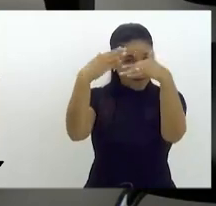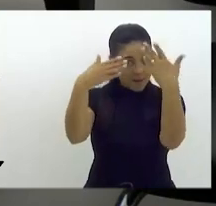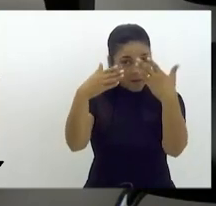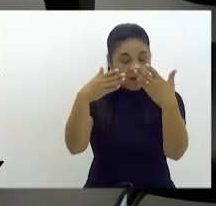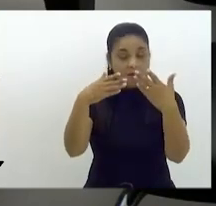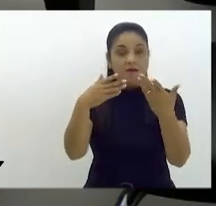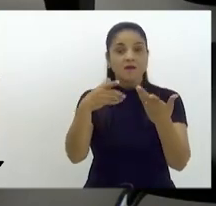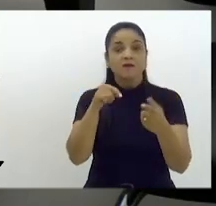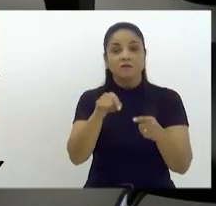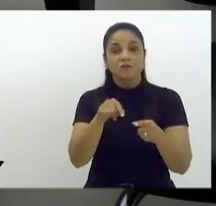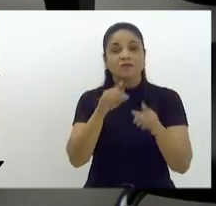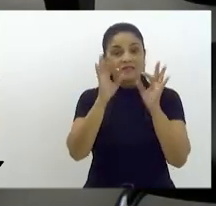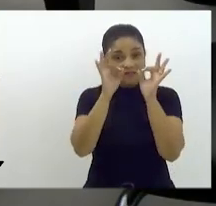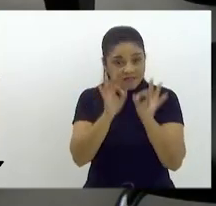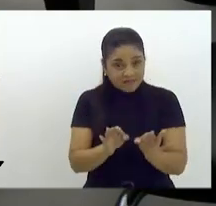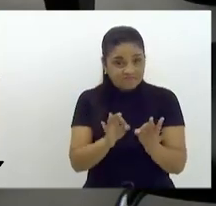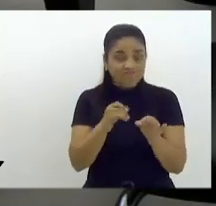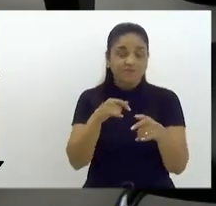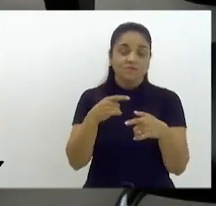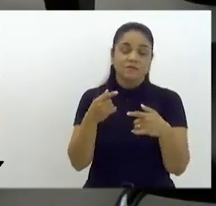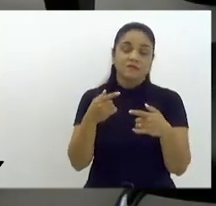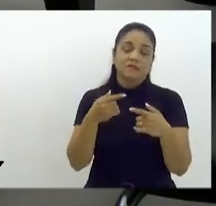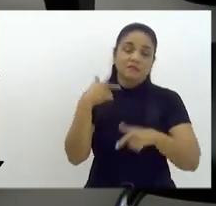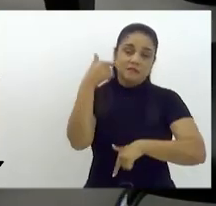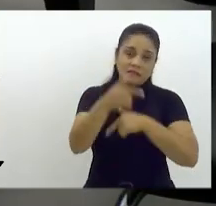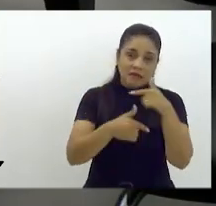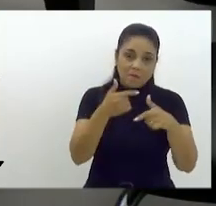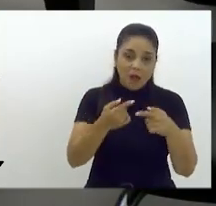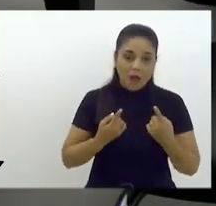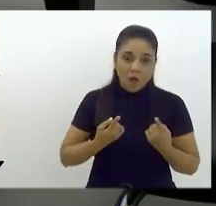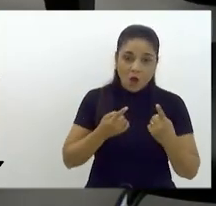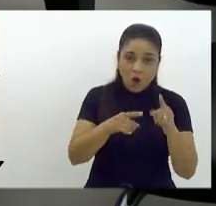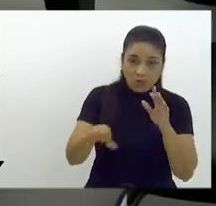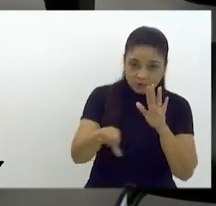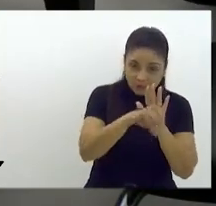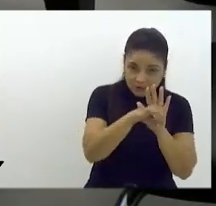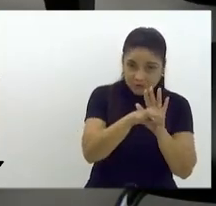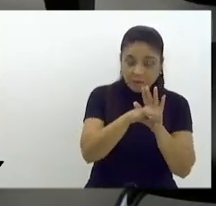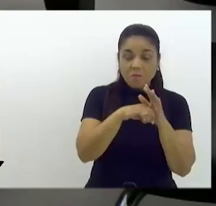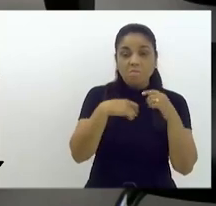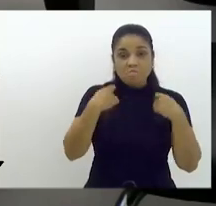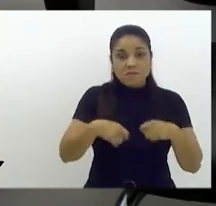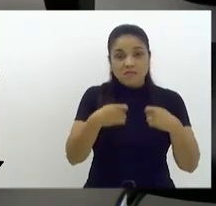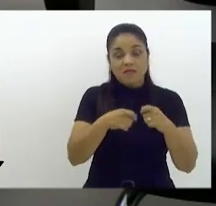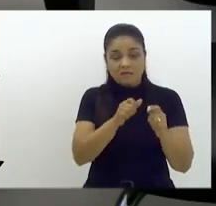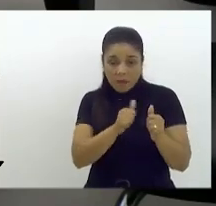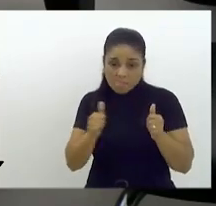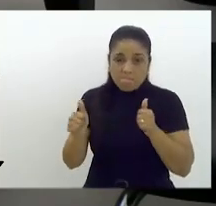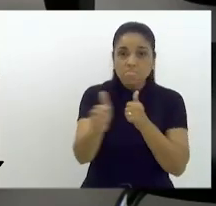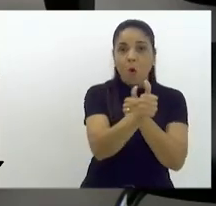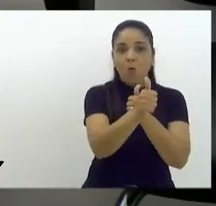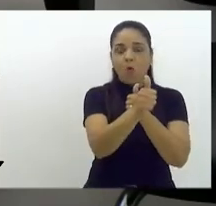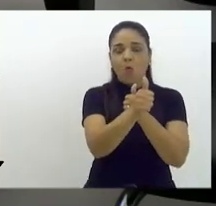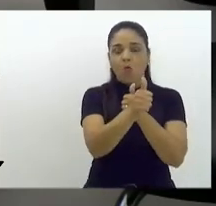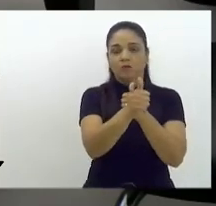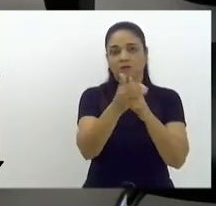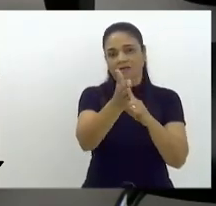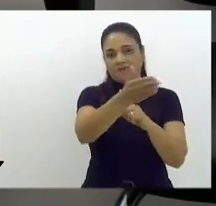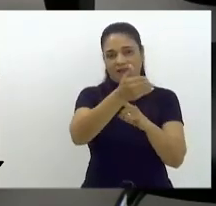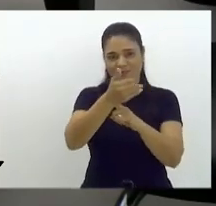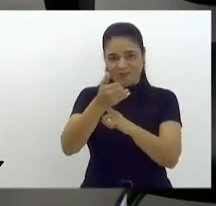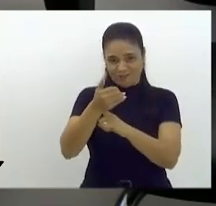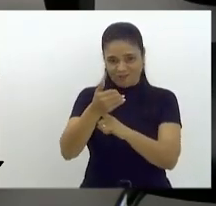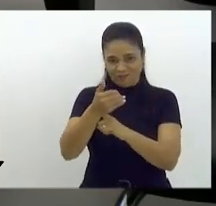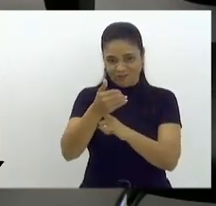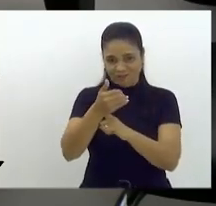seria que nós que trabalhamos contra esses delitos tivéssemos um passo à frente que a gente pegasse ele na contramão